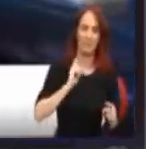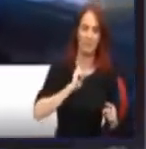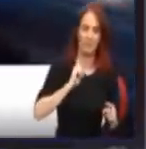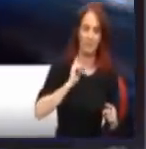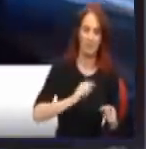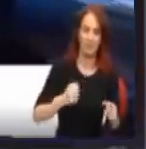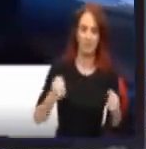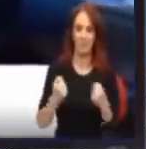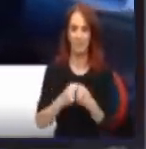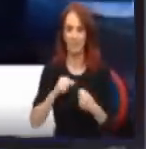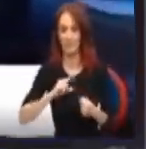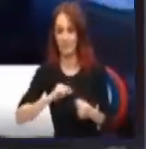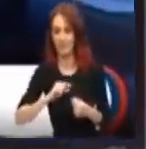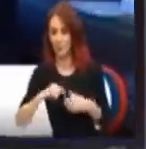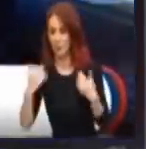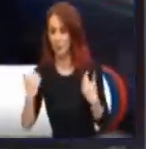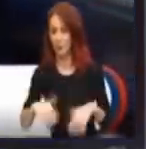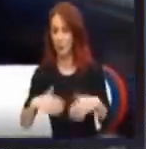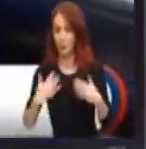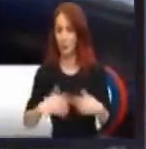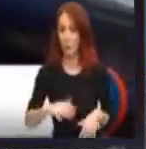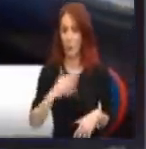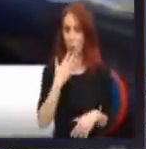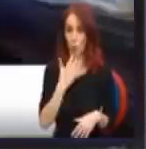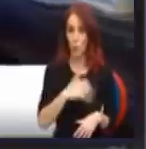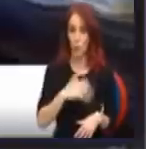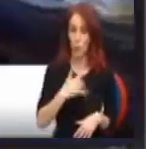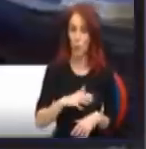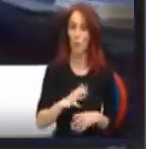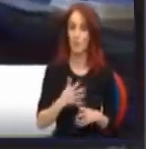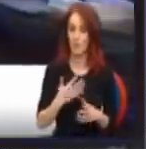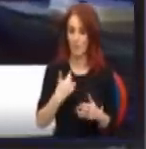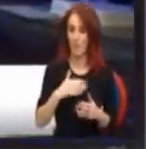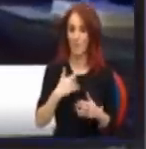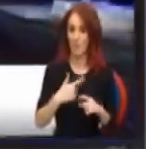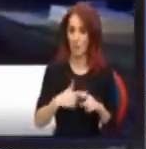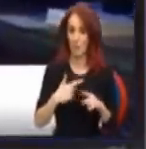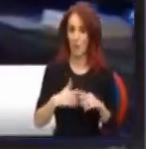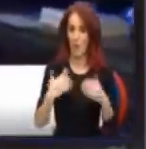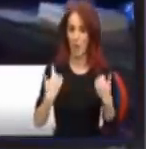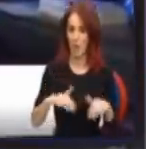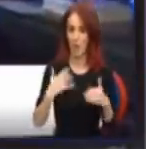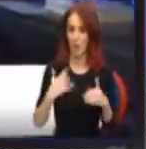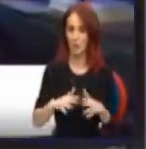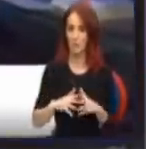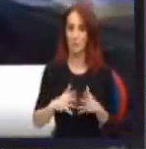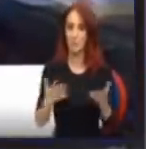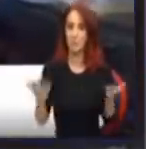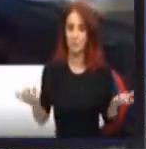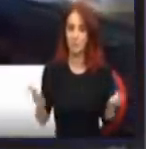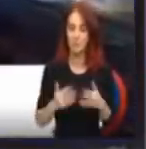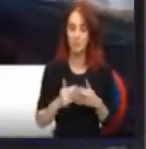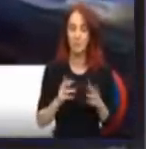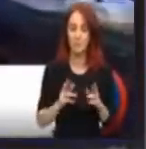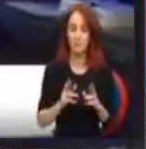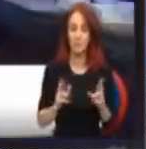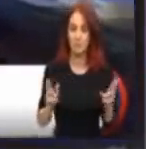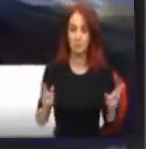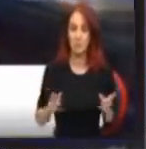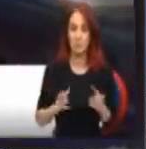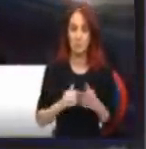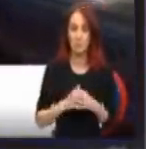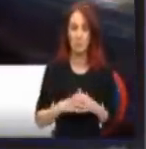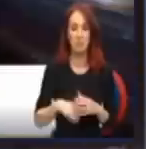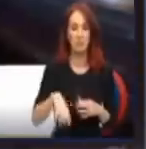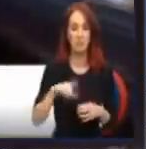Flamengo e, quem sabe, o Liverpool de Jürgen Klopp. Isto é assim que se espera, pelo menos, e é